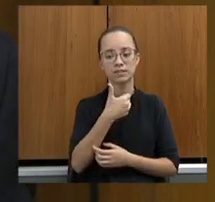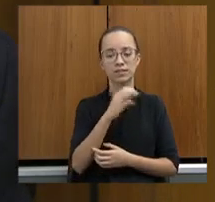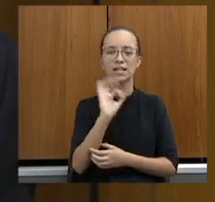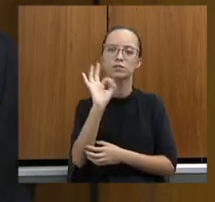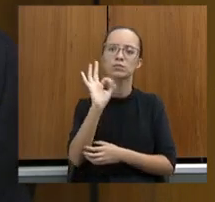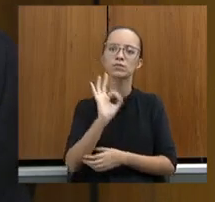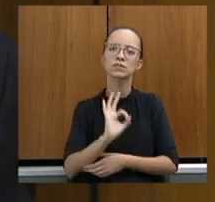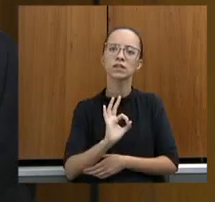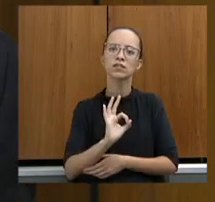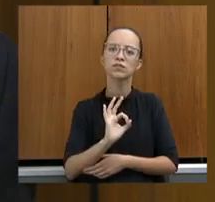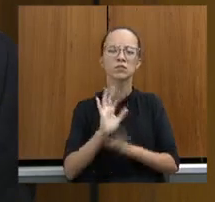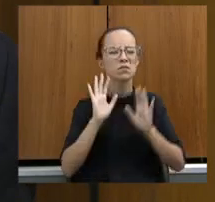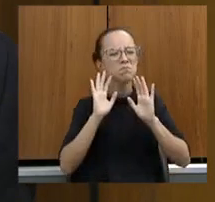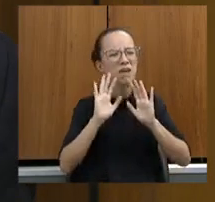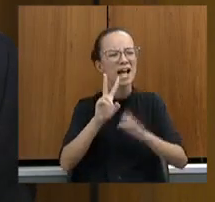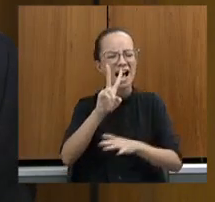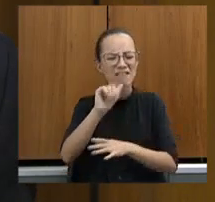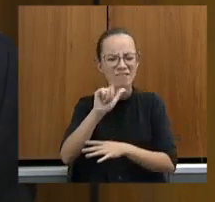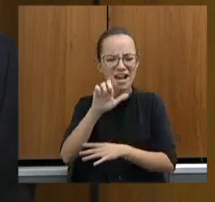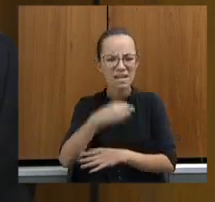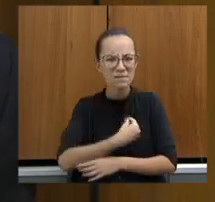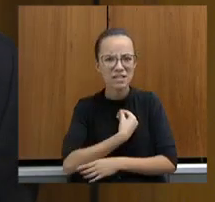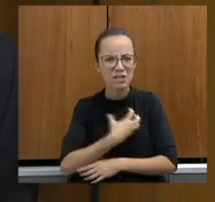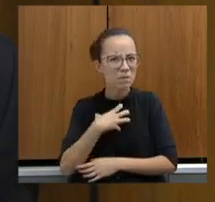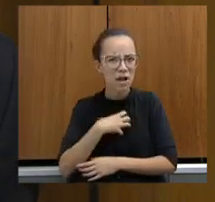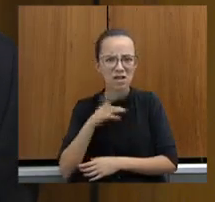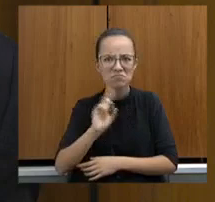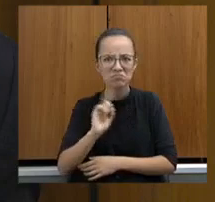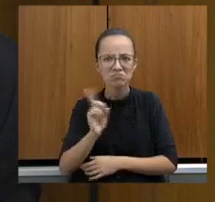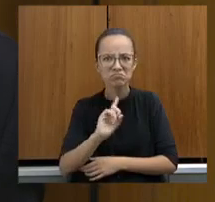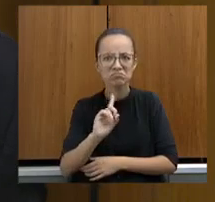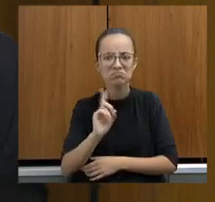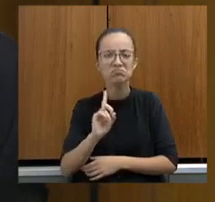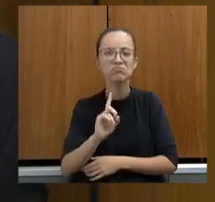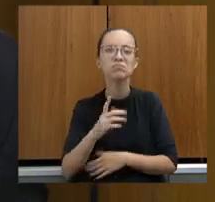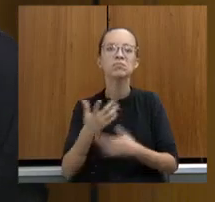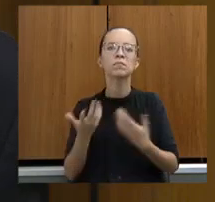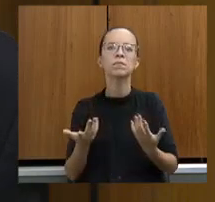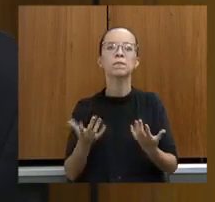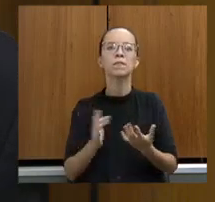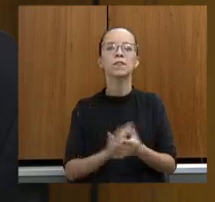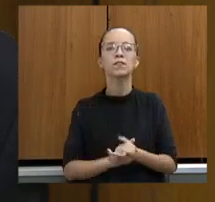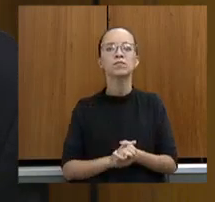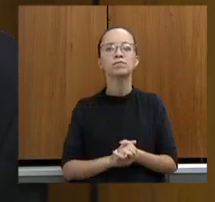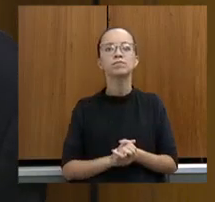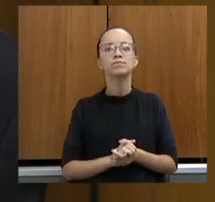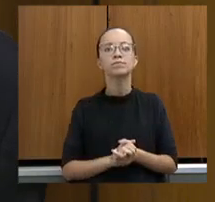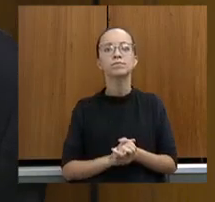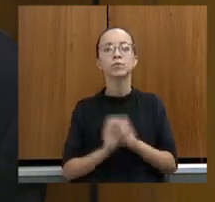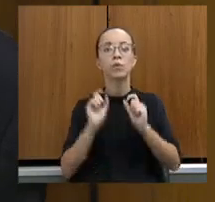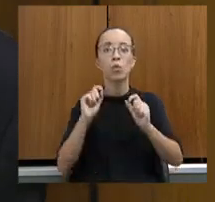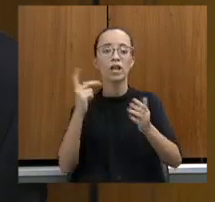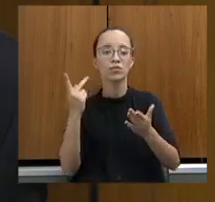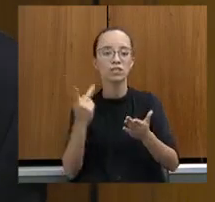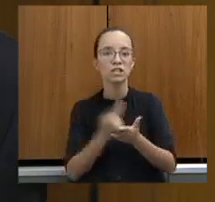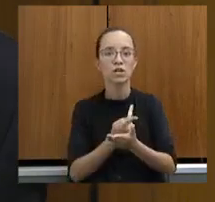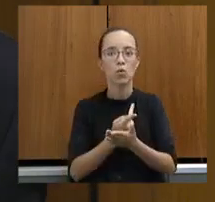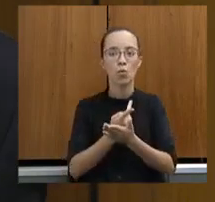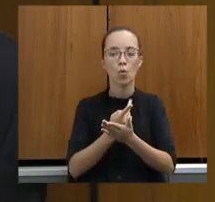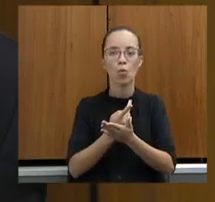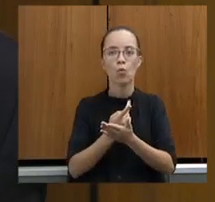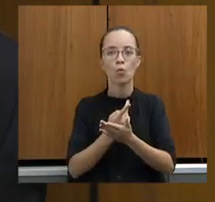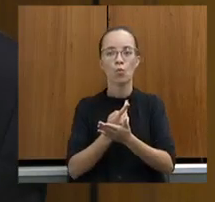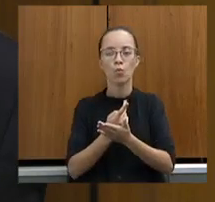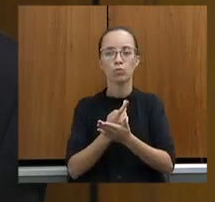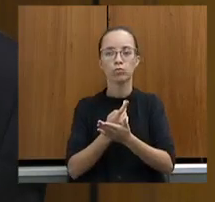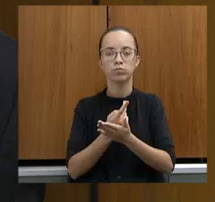10%. mas a vale não tá na Bahia que que foi isso Trilhos que foram comprados pela vale